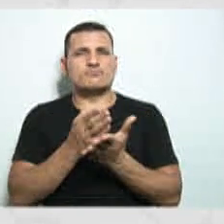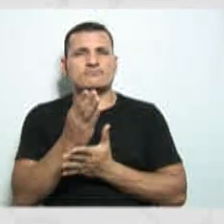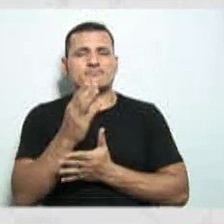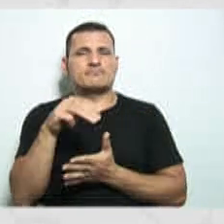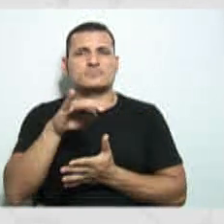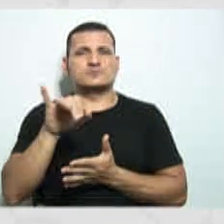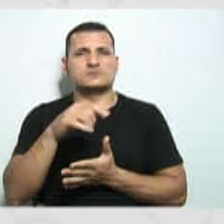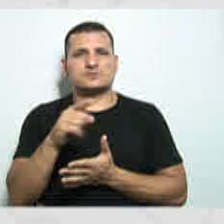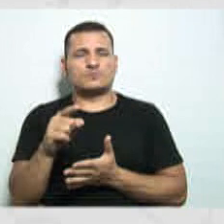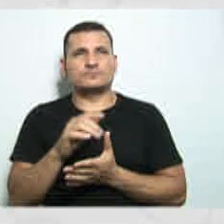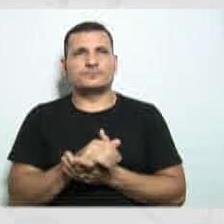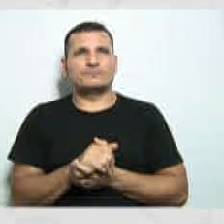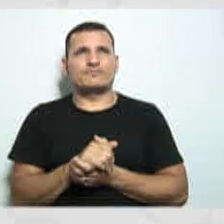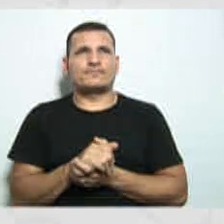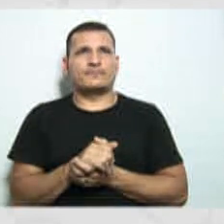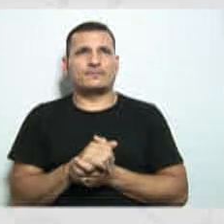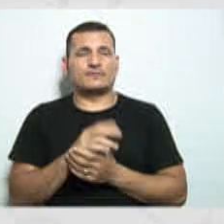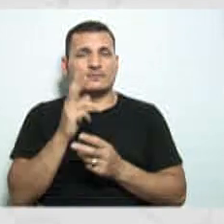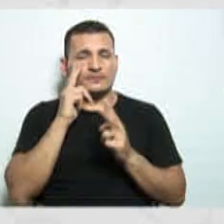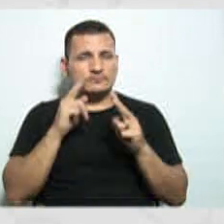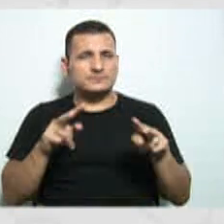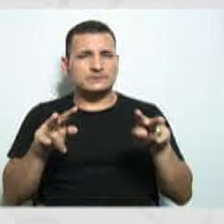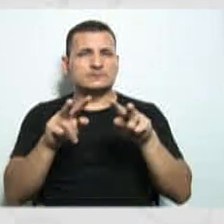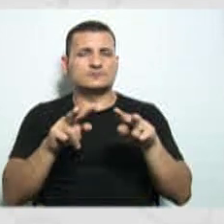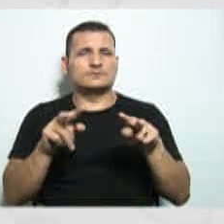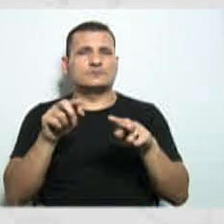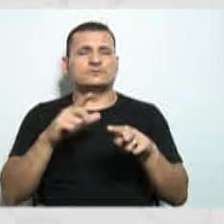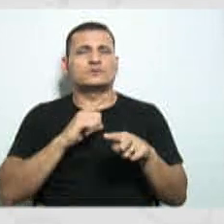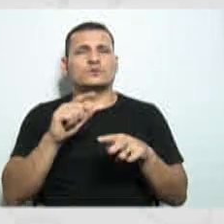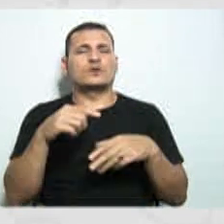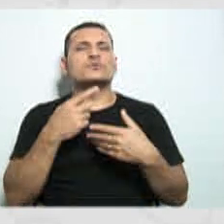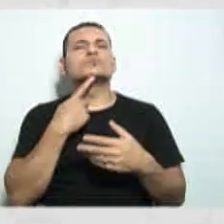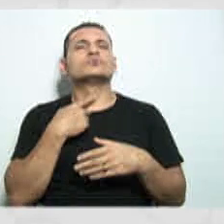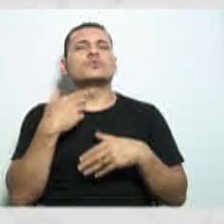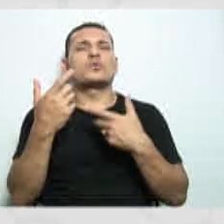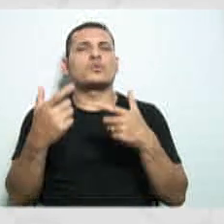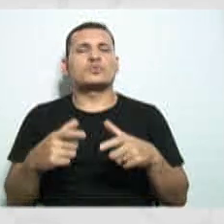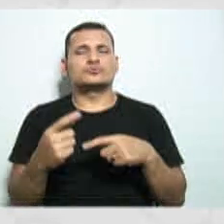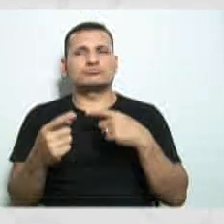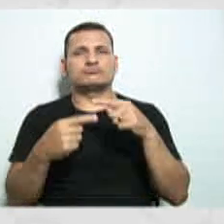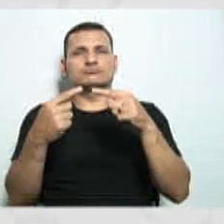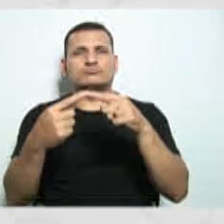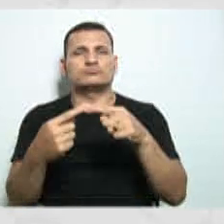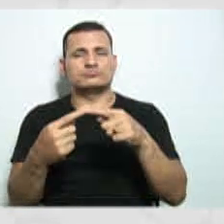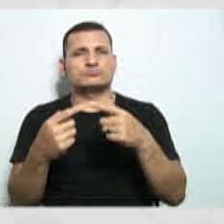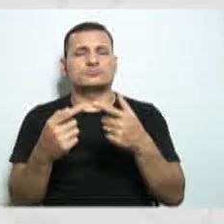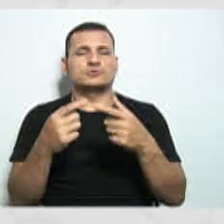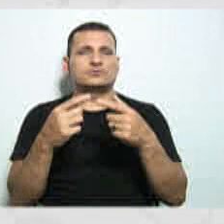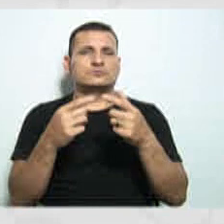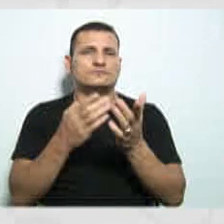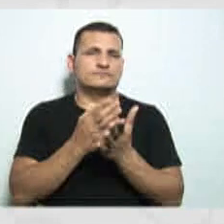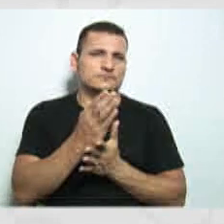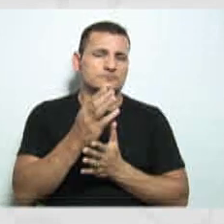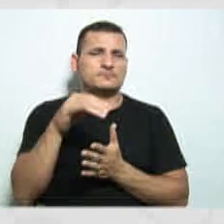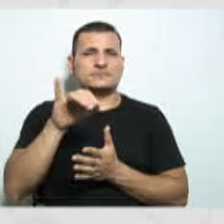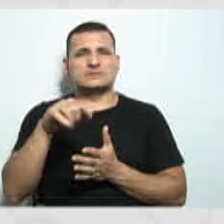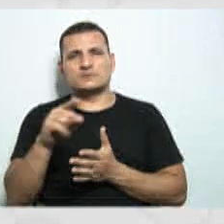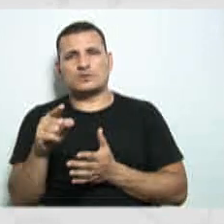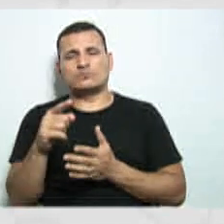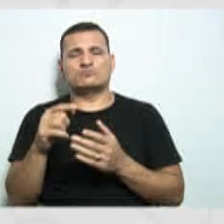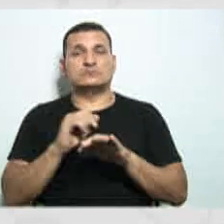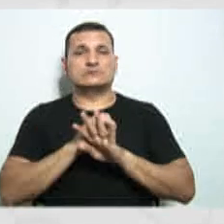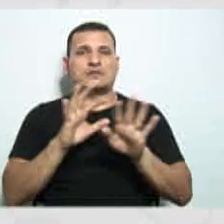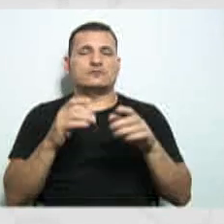A visão ela envolve, ó, os desejos de aonde se quer chegar, assim como a missão, a visão também deve ser claramente definida